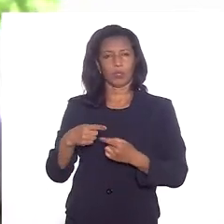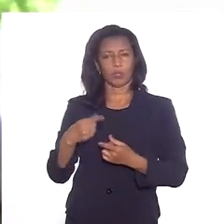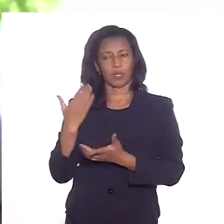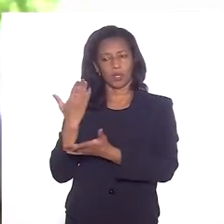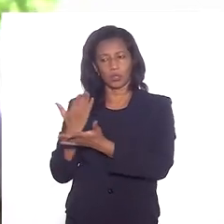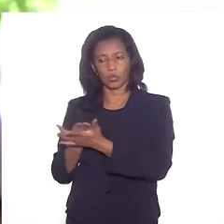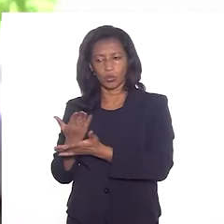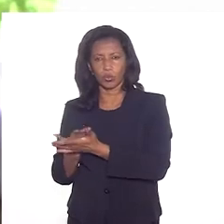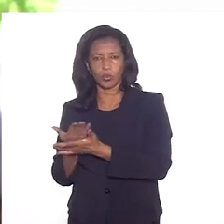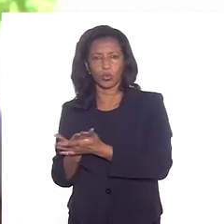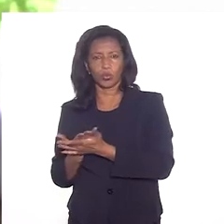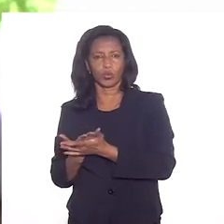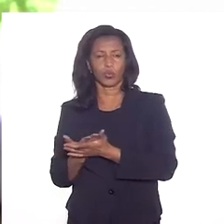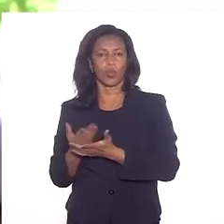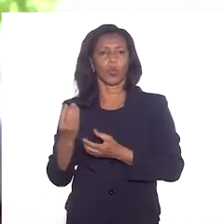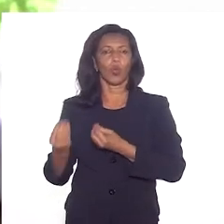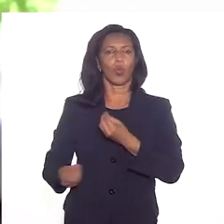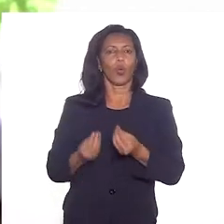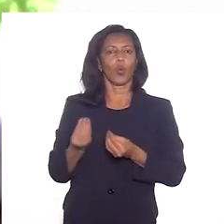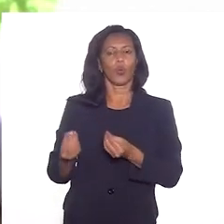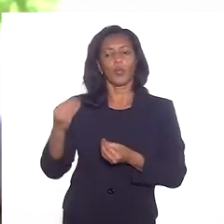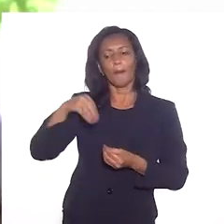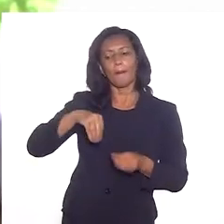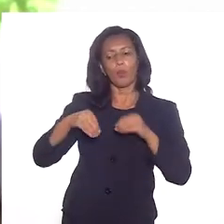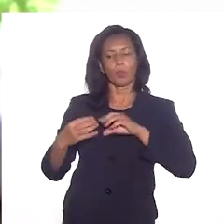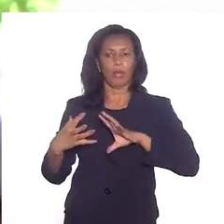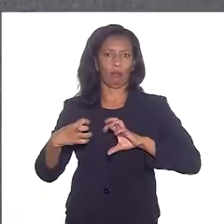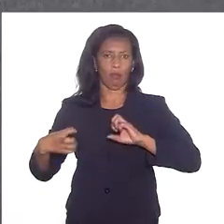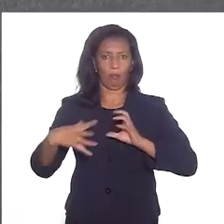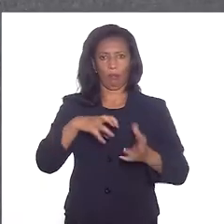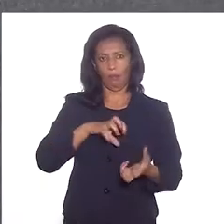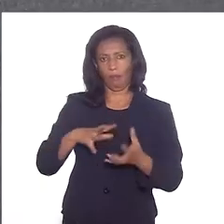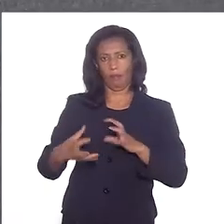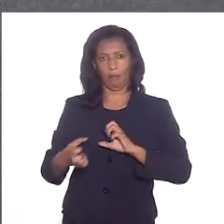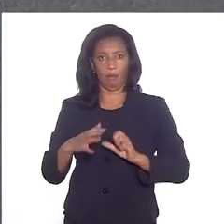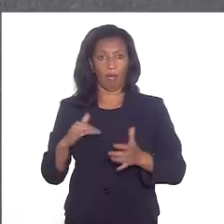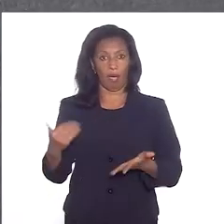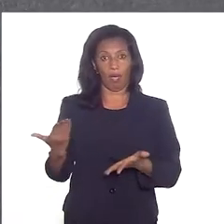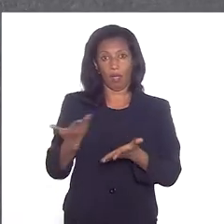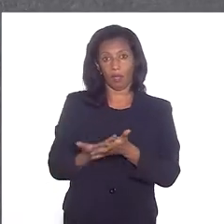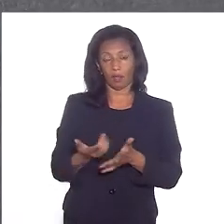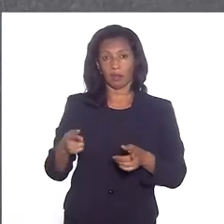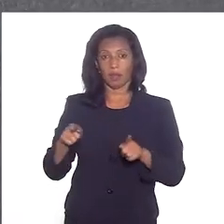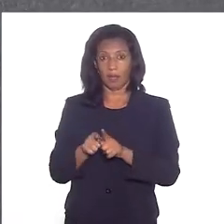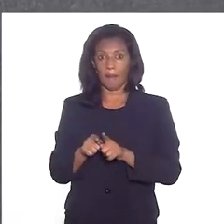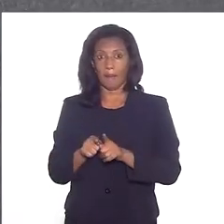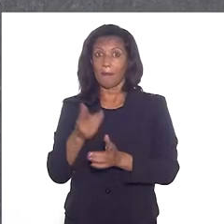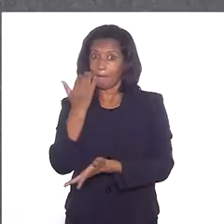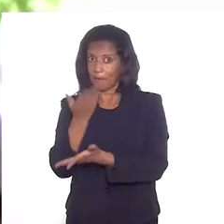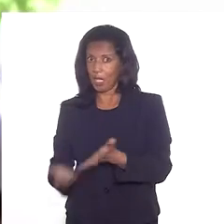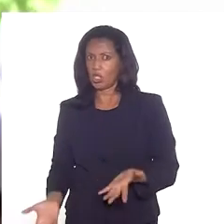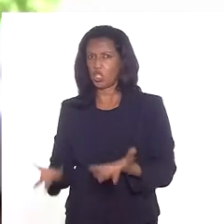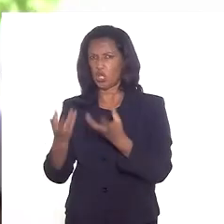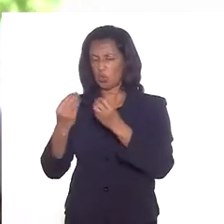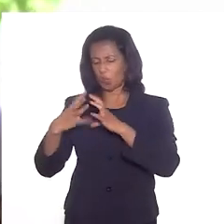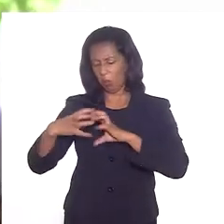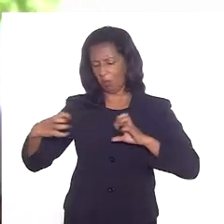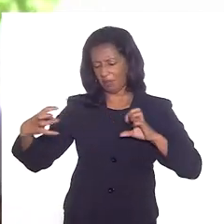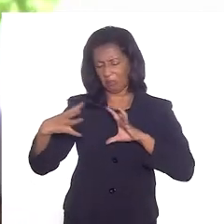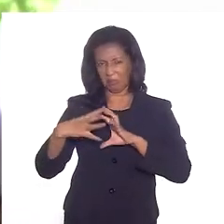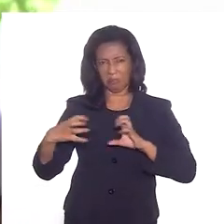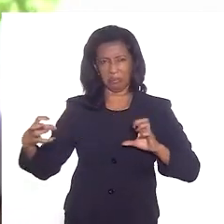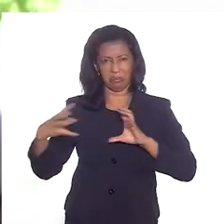comecei a ter que estudar como introduzir recheio na massa, técnicas de laminação, né? Até também perdi muitas